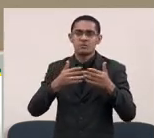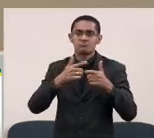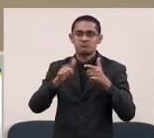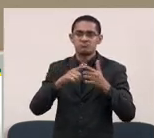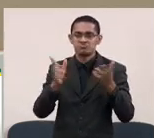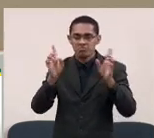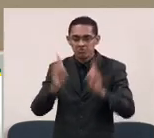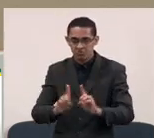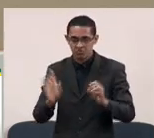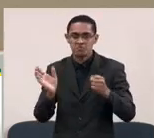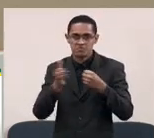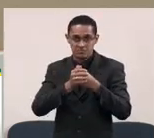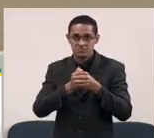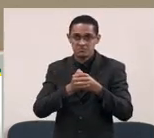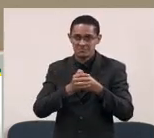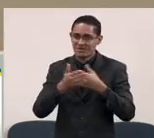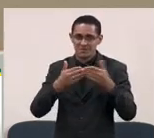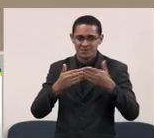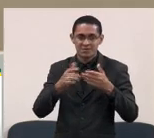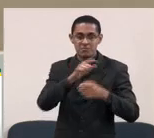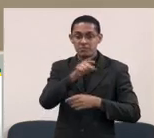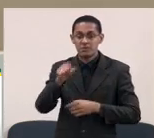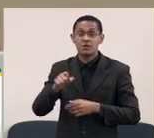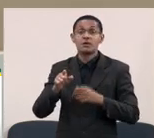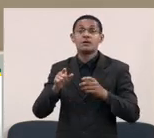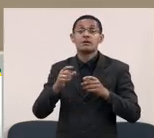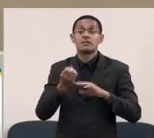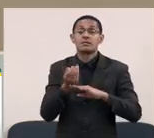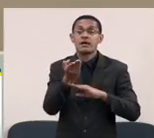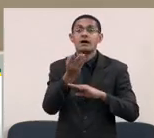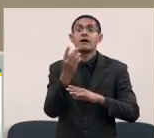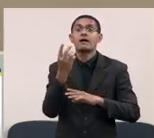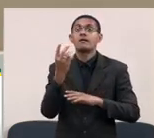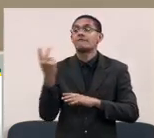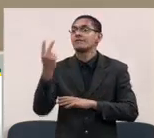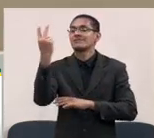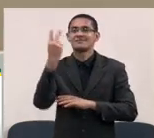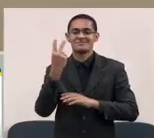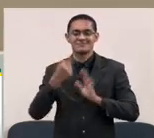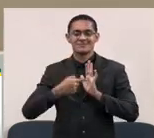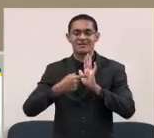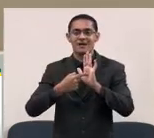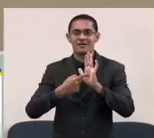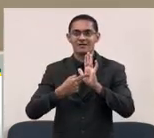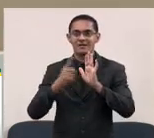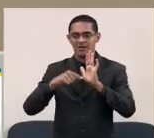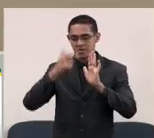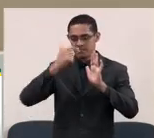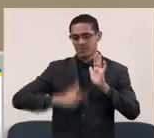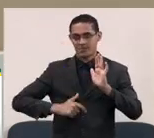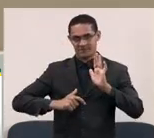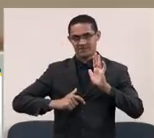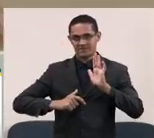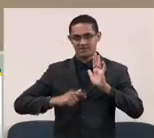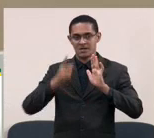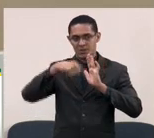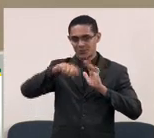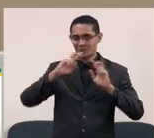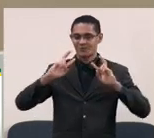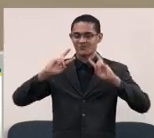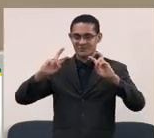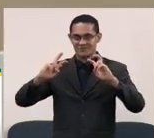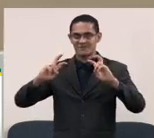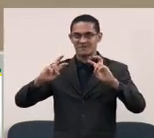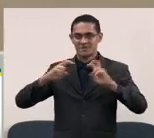de deficiência oculta, possa ser identificada e, dessa forma,